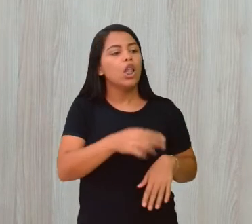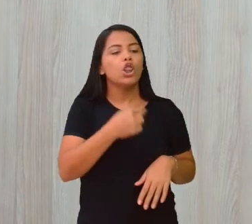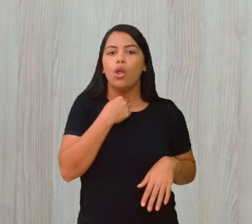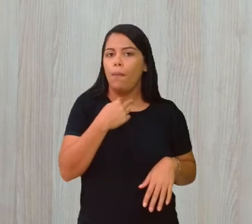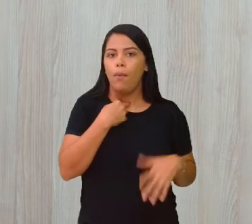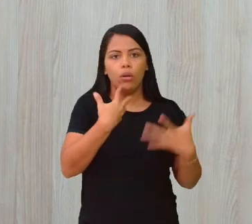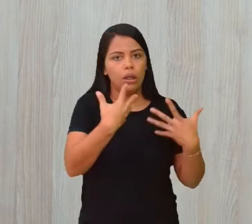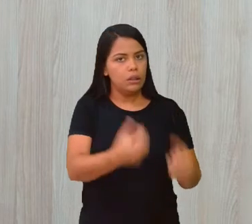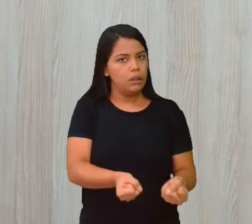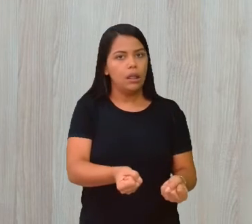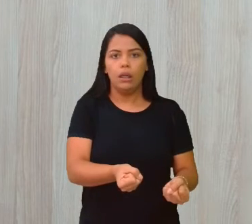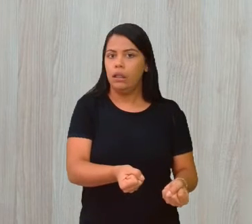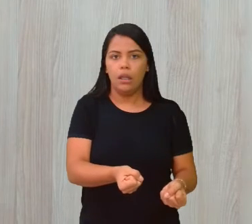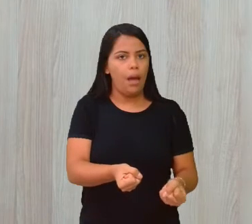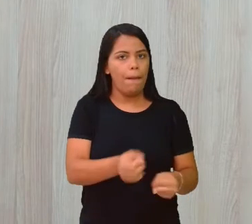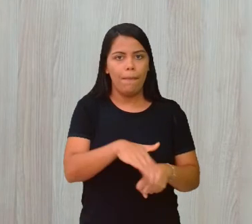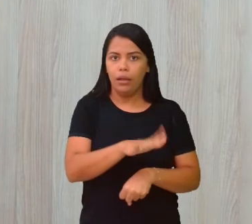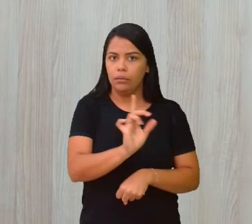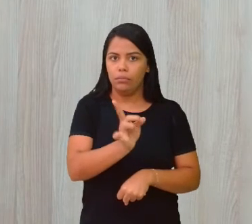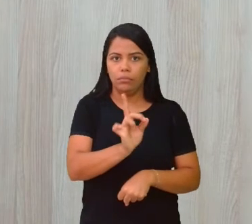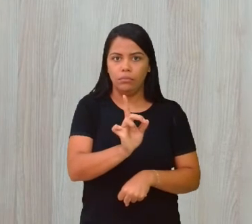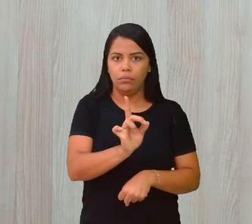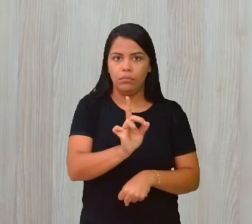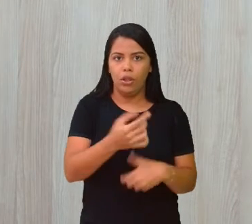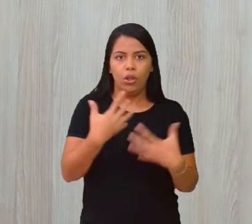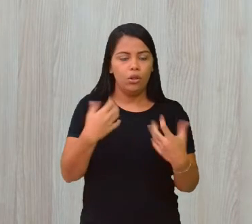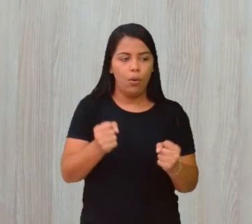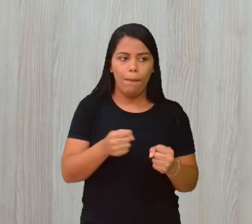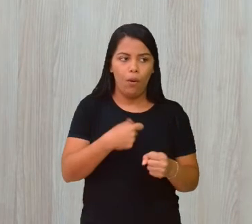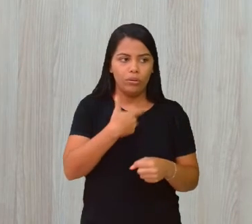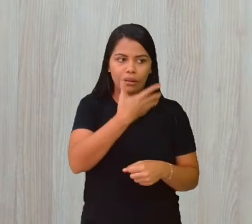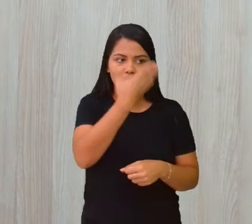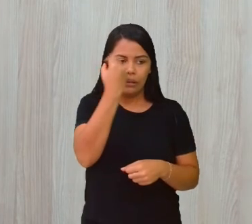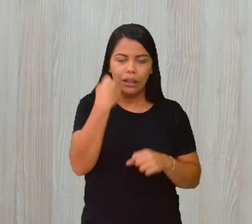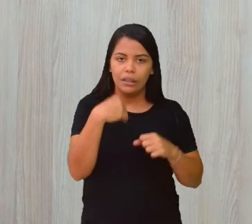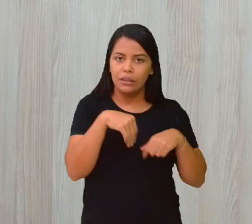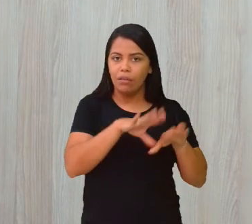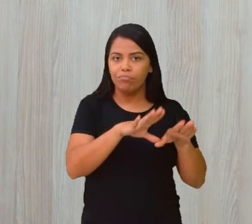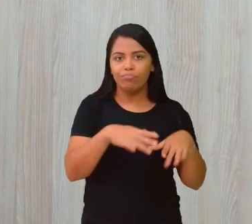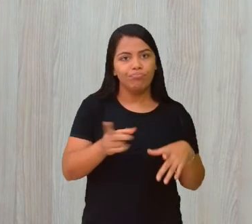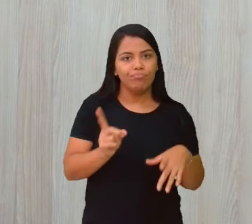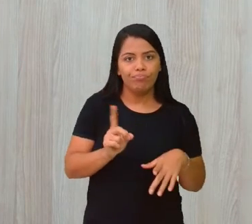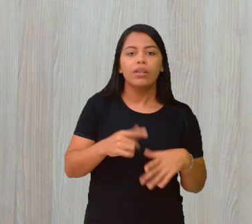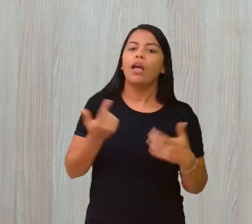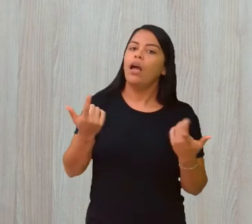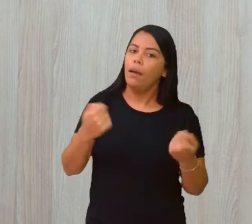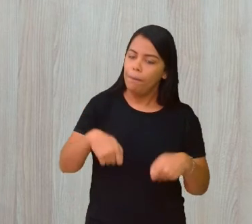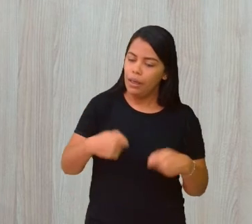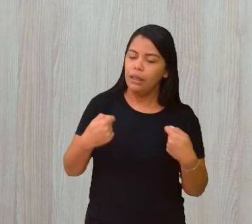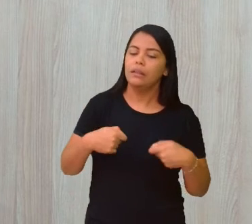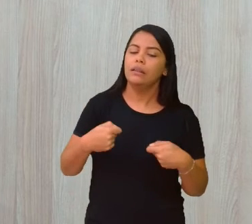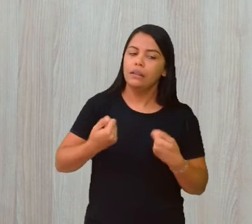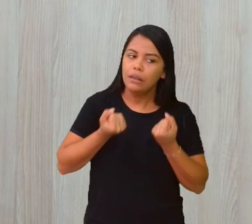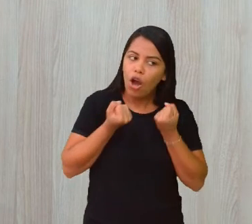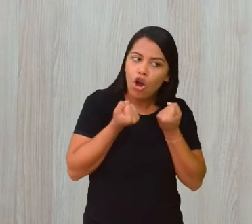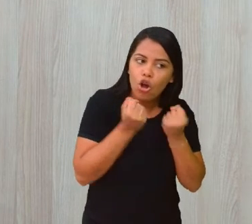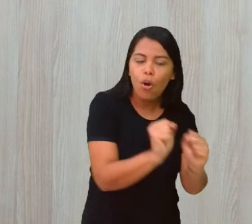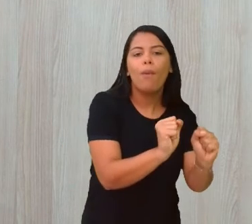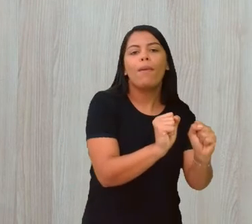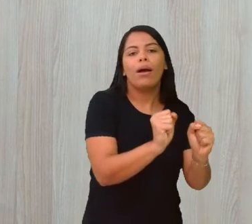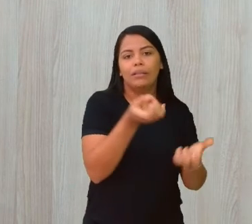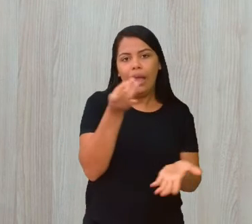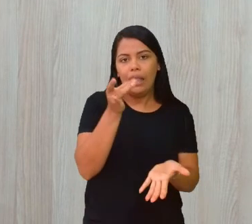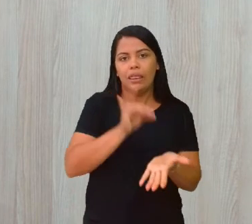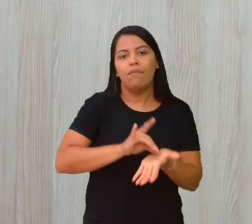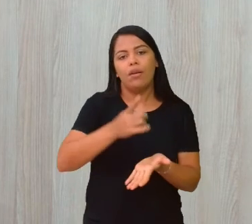mais admitir, passar, né, não pode deixar passar, né? A gente precisa de fato combater. Para a gente